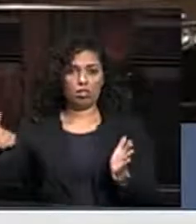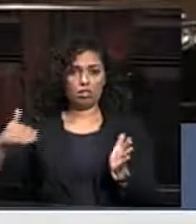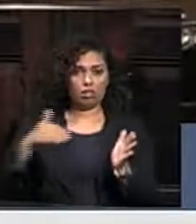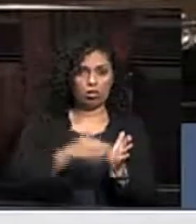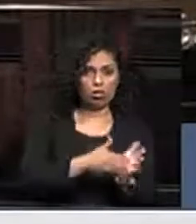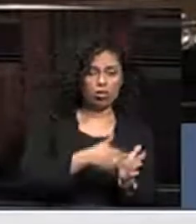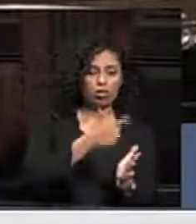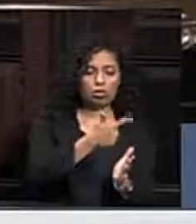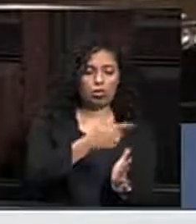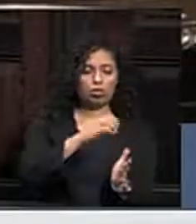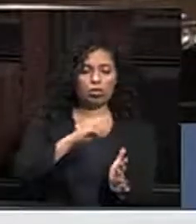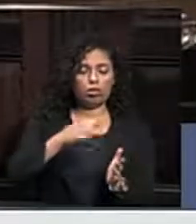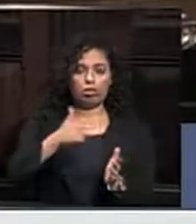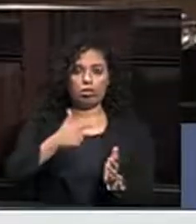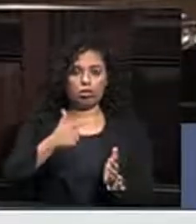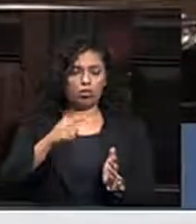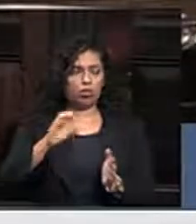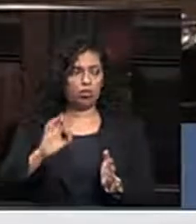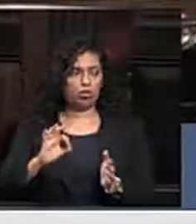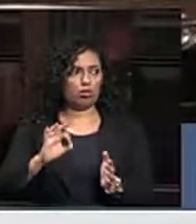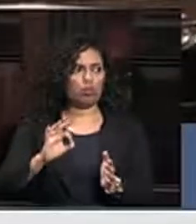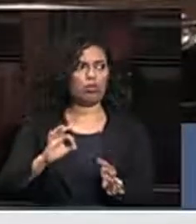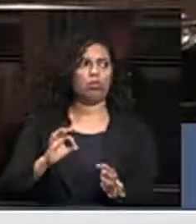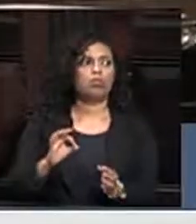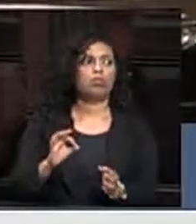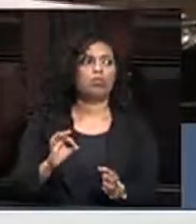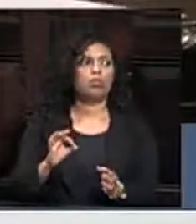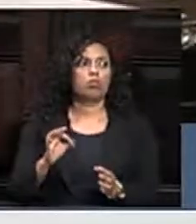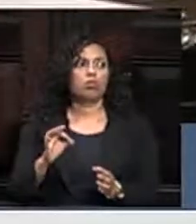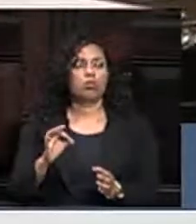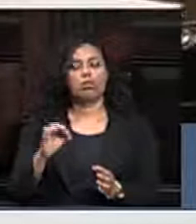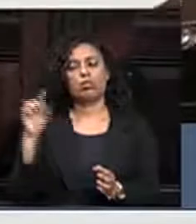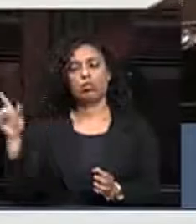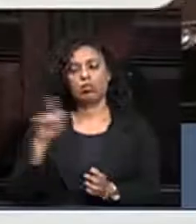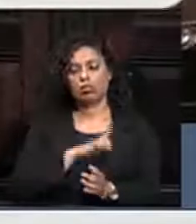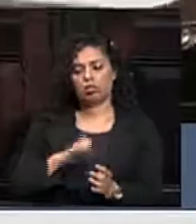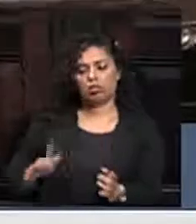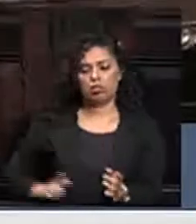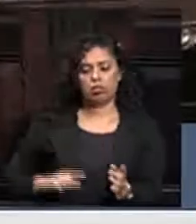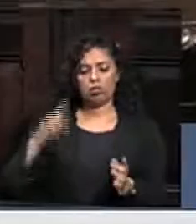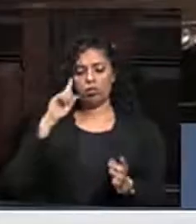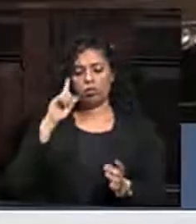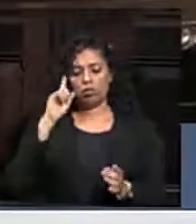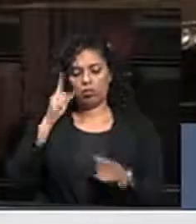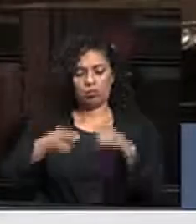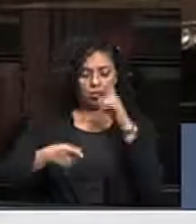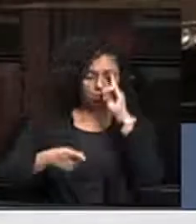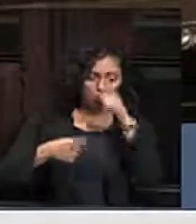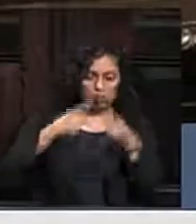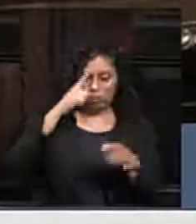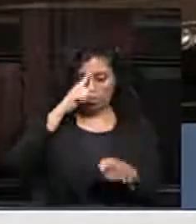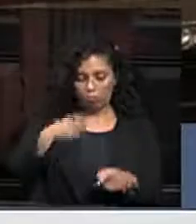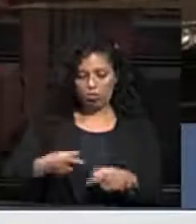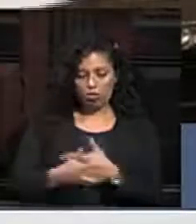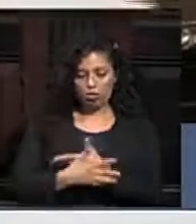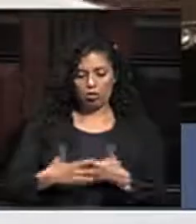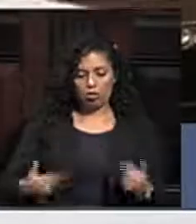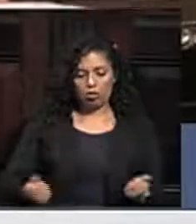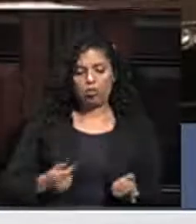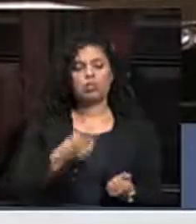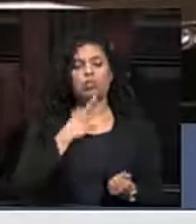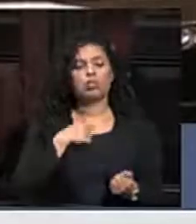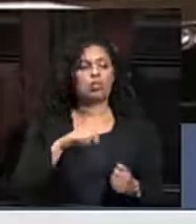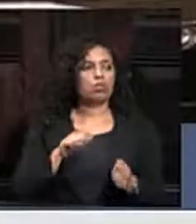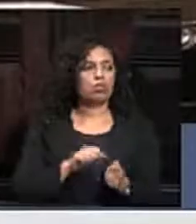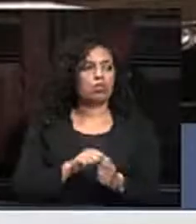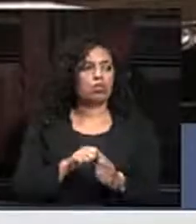conforto e tranquilidade ao novo governador de fazer as gestões que deseja fazer e,